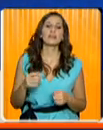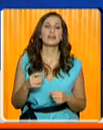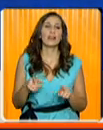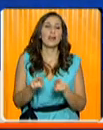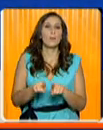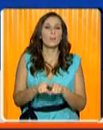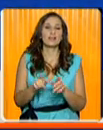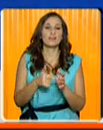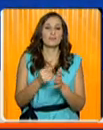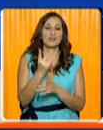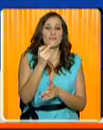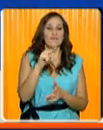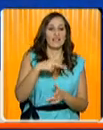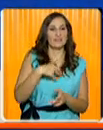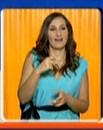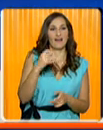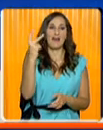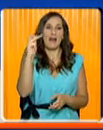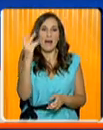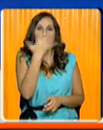Era tipo Wanda a porca.